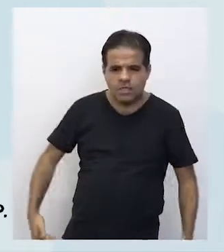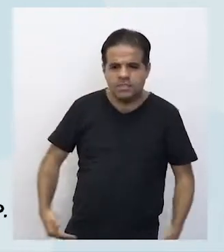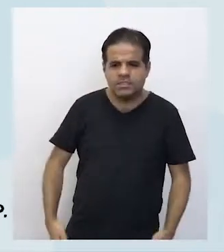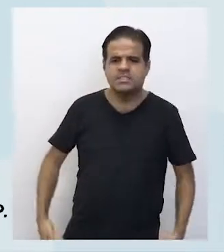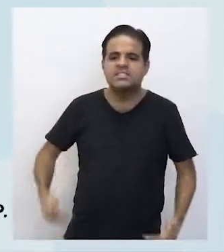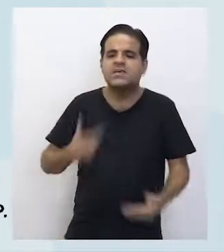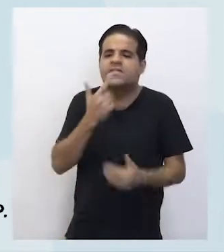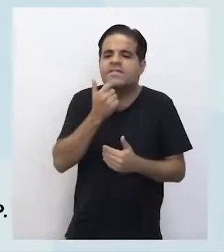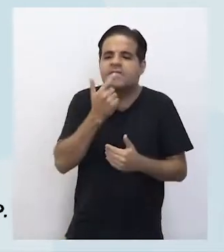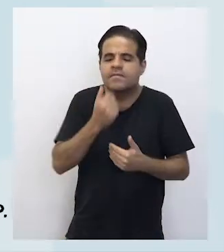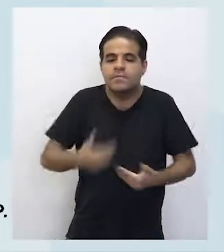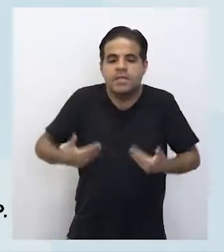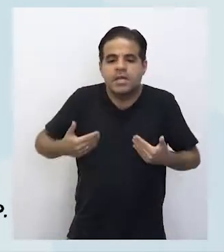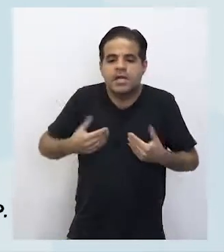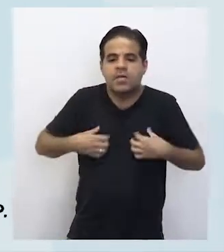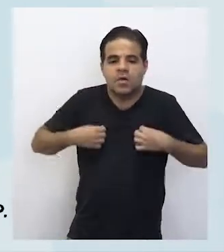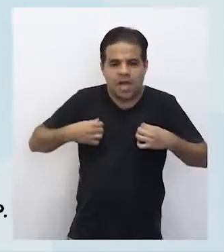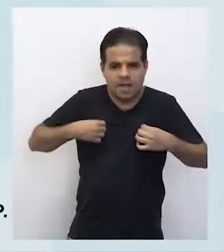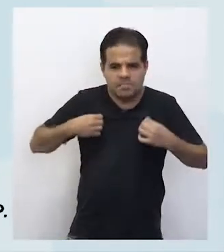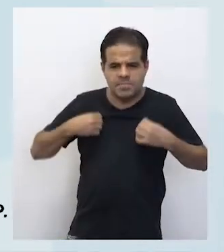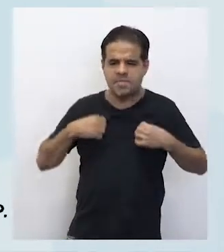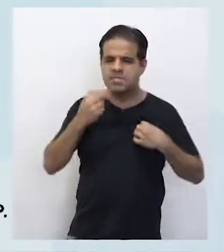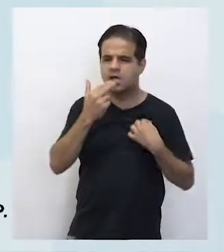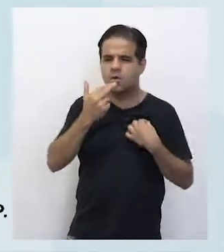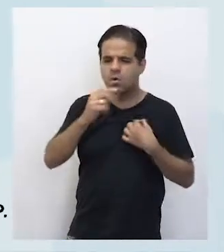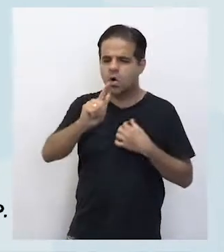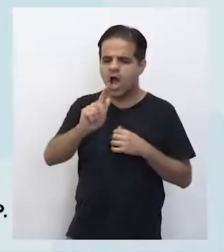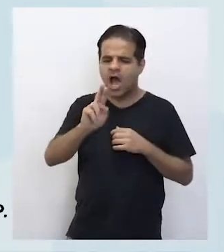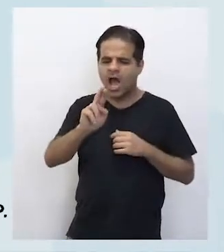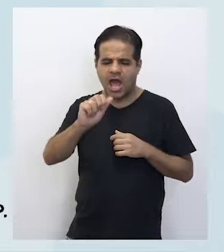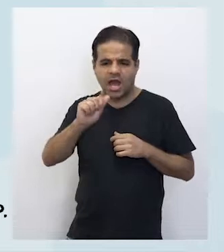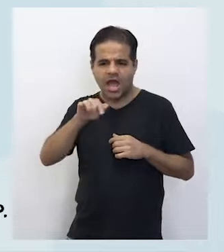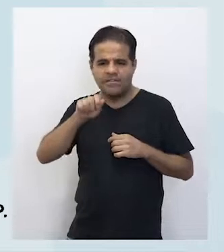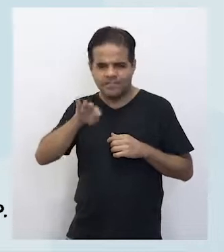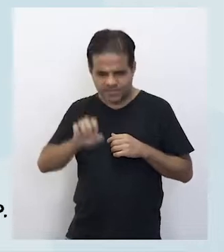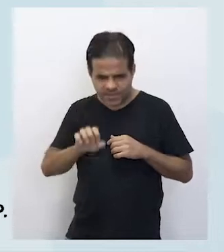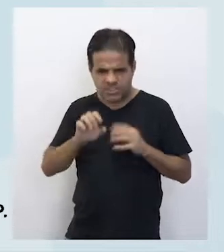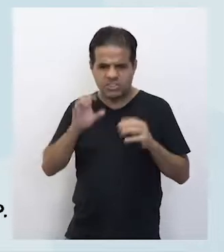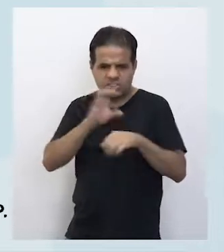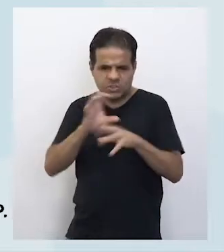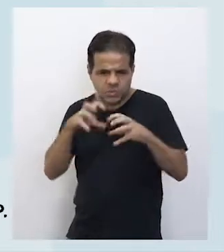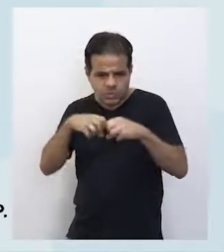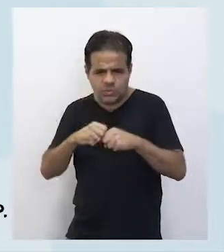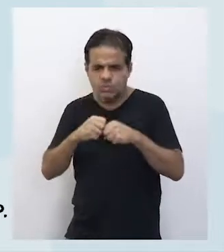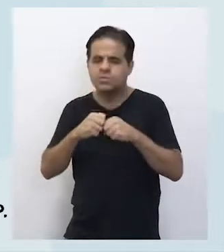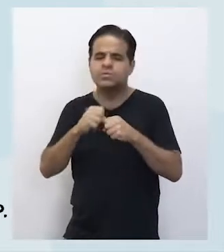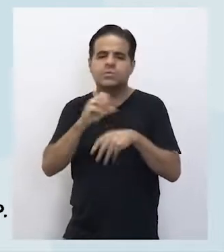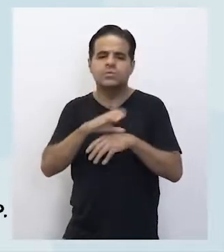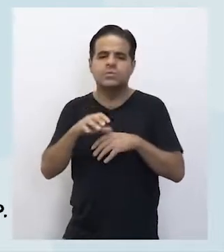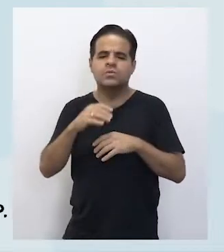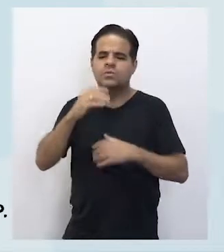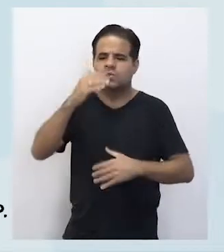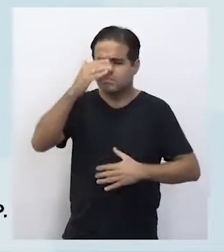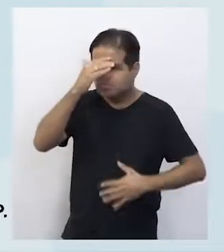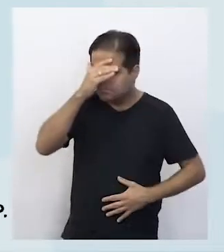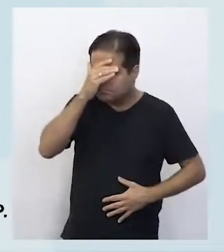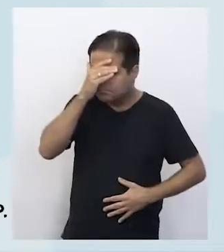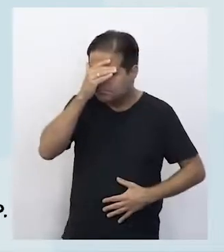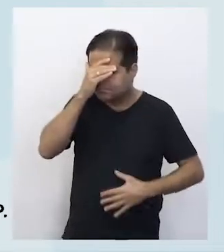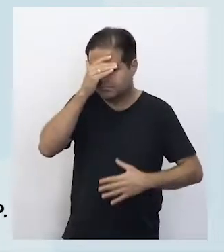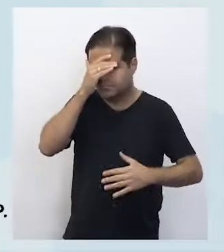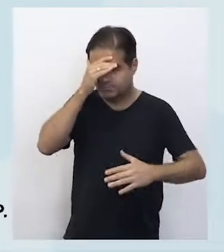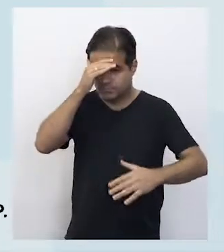vermelho, uma camiseta assim, grafite, bem escura. Ele está com a mão sobre o rosto e a outra mão em cima da